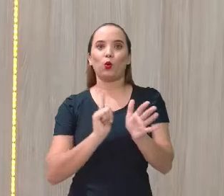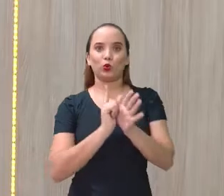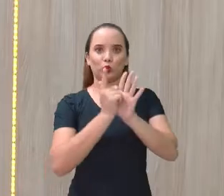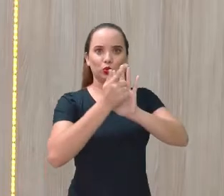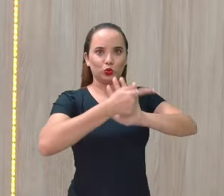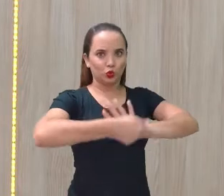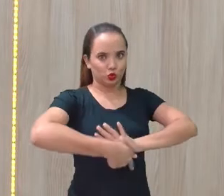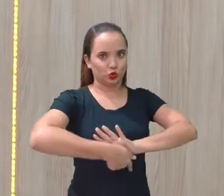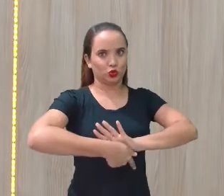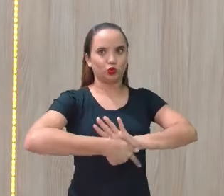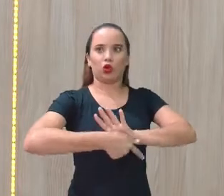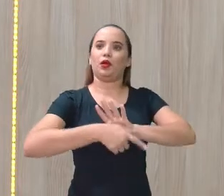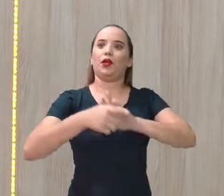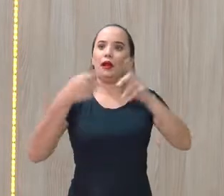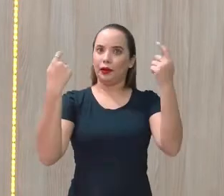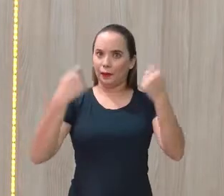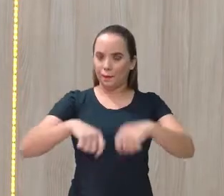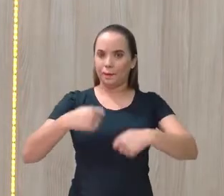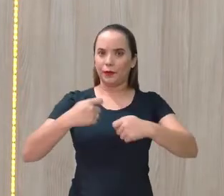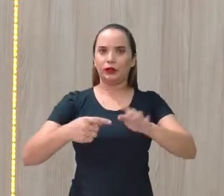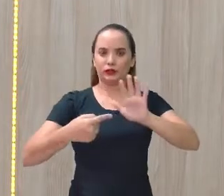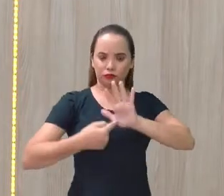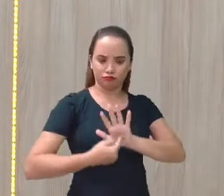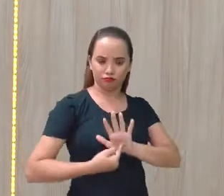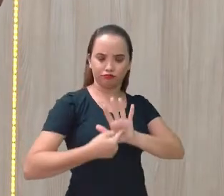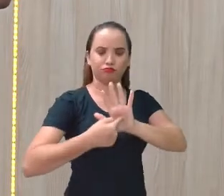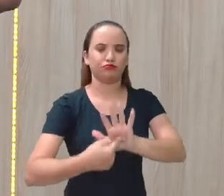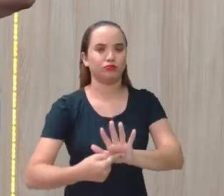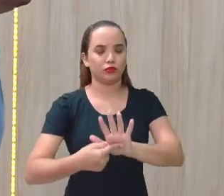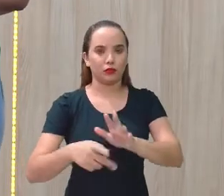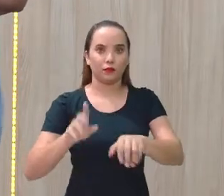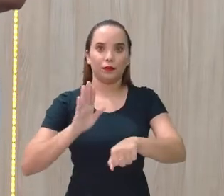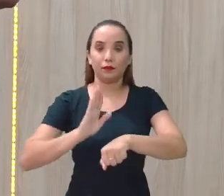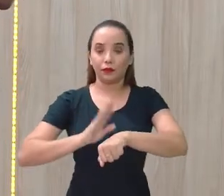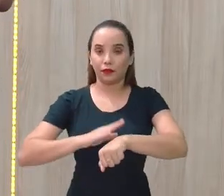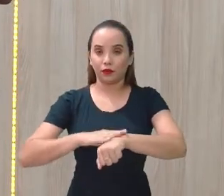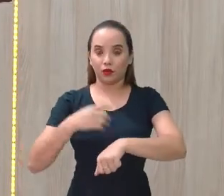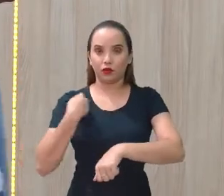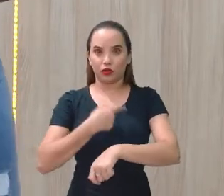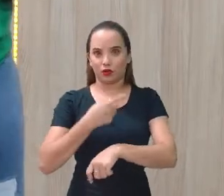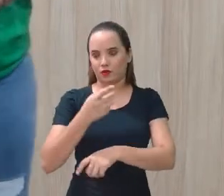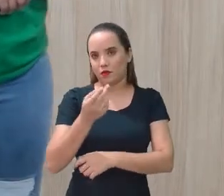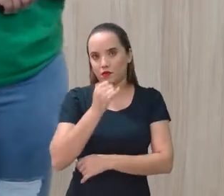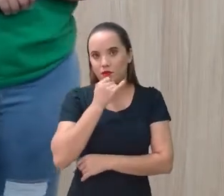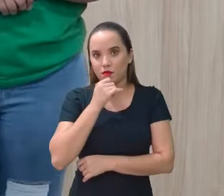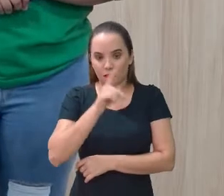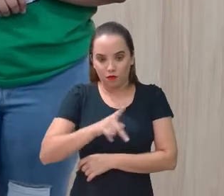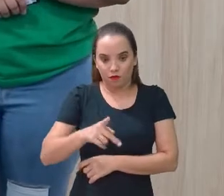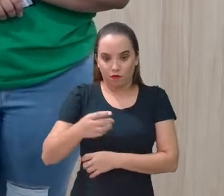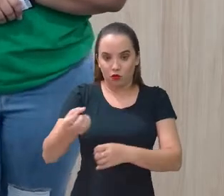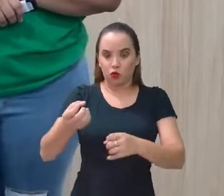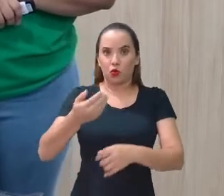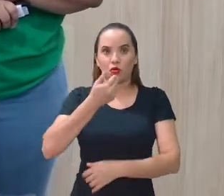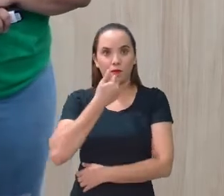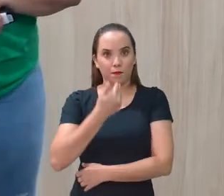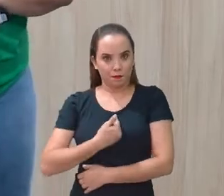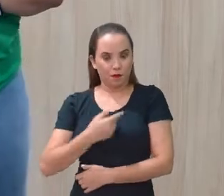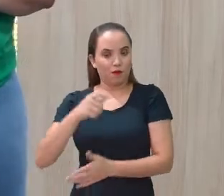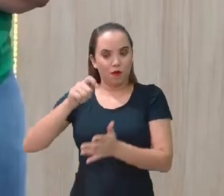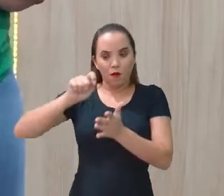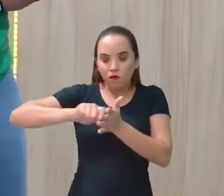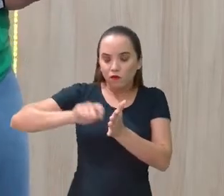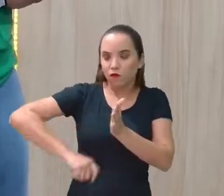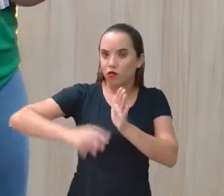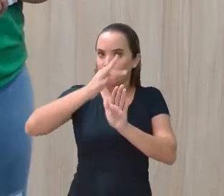não é verdade? Quando a gente vai produzir um texto, quando a professora pede que a gente produza um texto, você vai perguntar, a